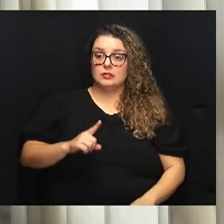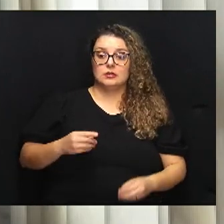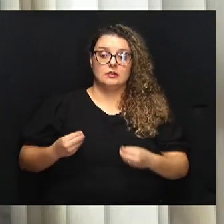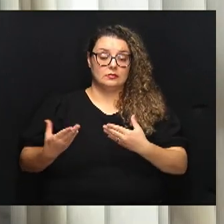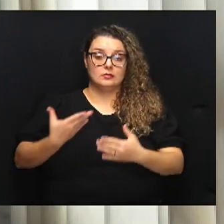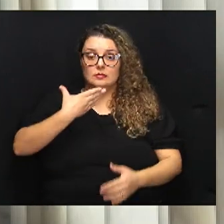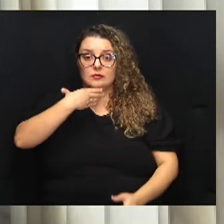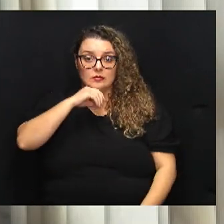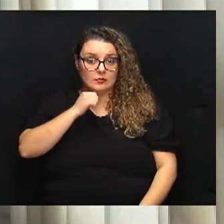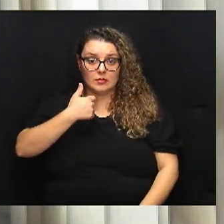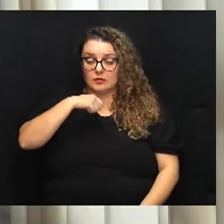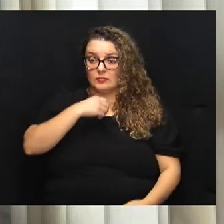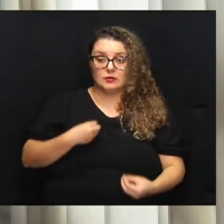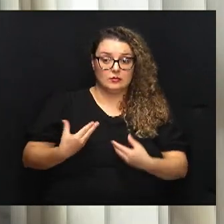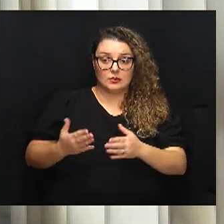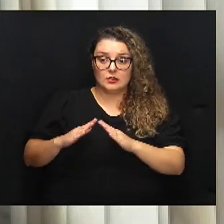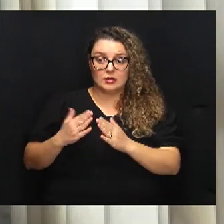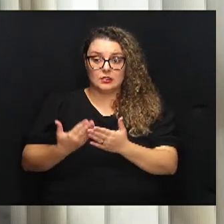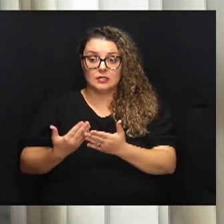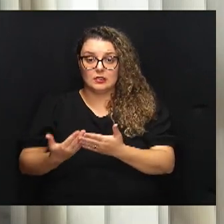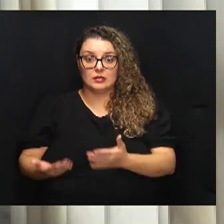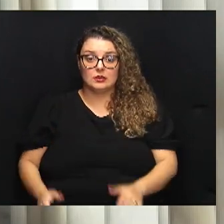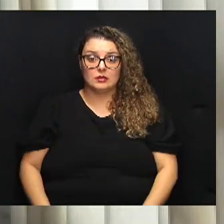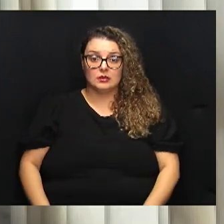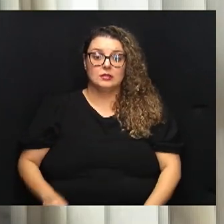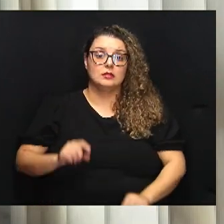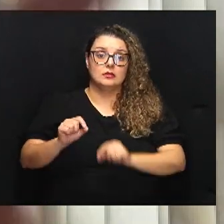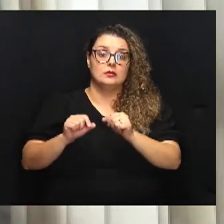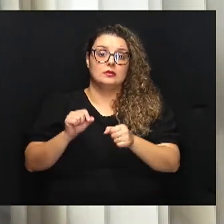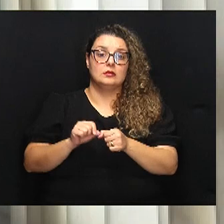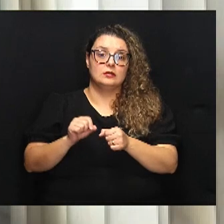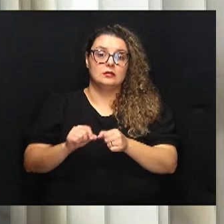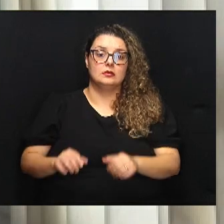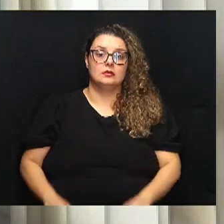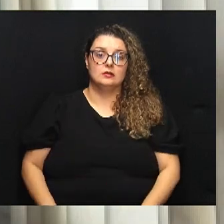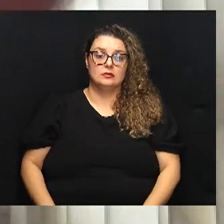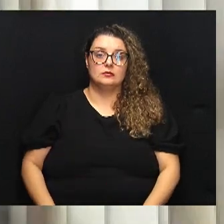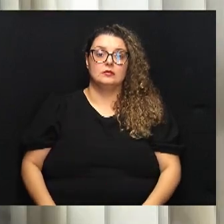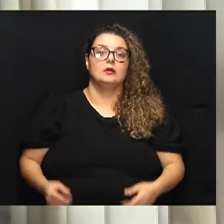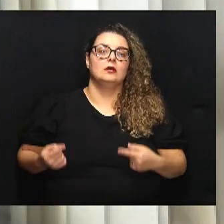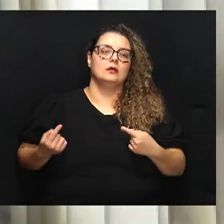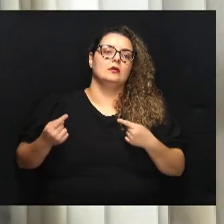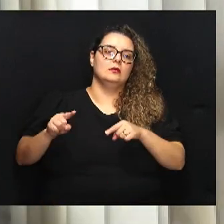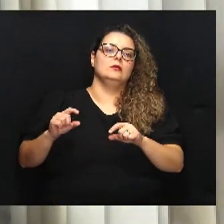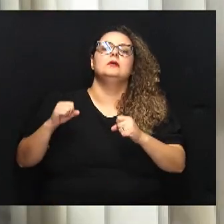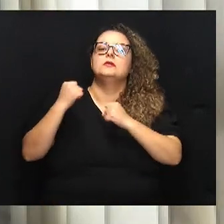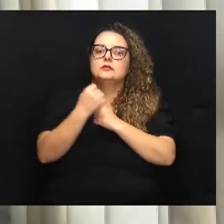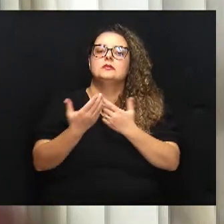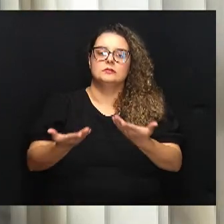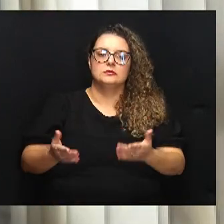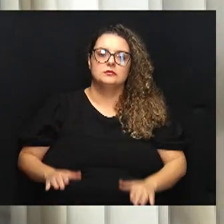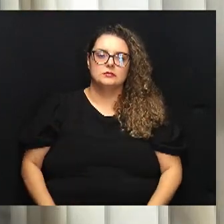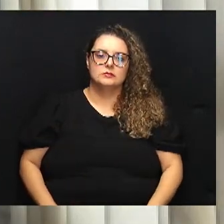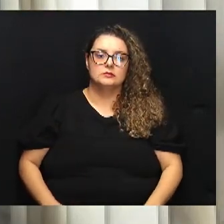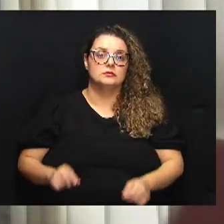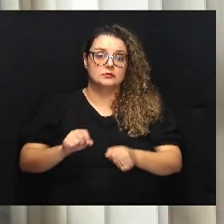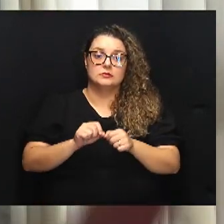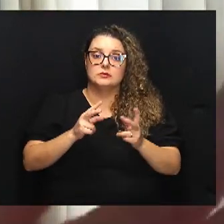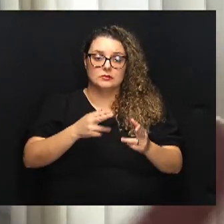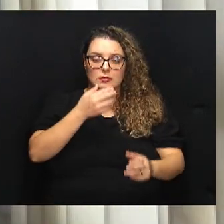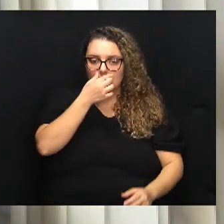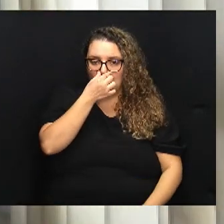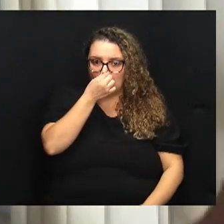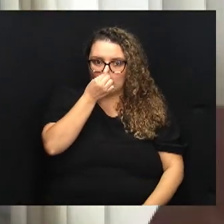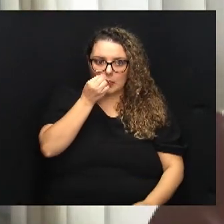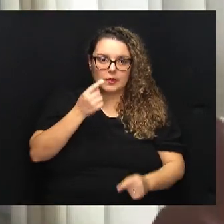pais, não vão levar a escola. O que eles vão fazer? Atacar, se defender, não é? Fazer a mesma coisa, porque é o que eles